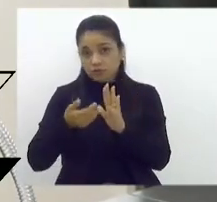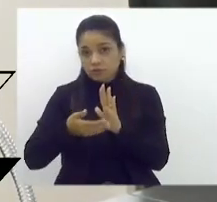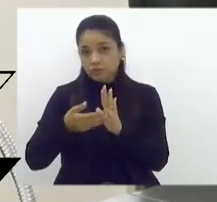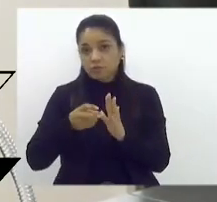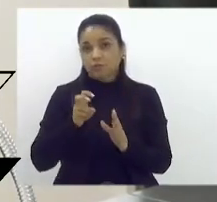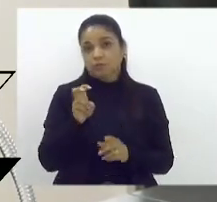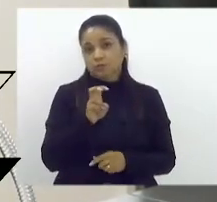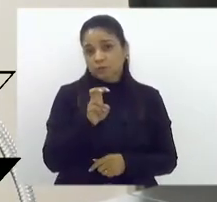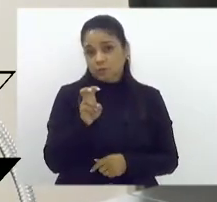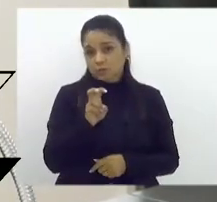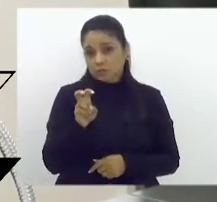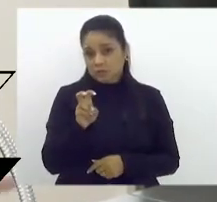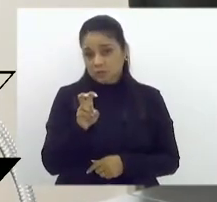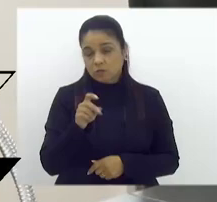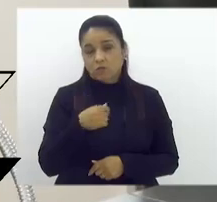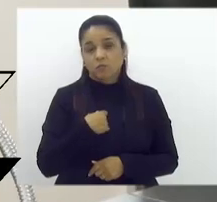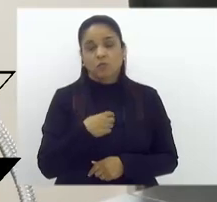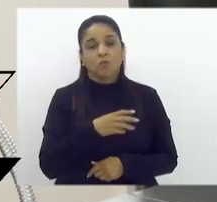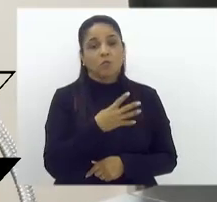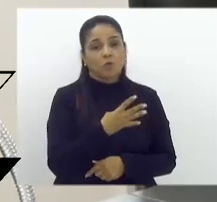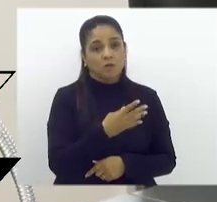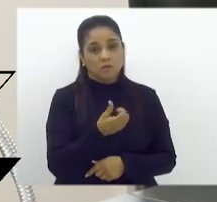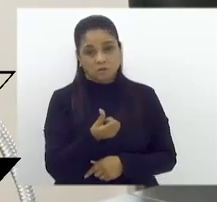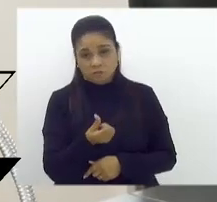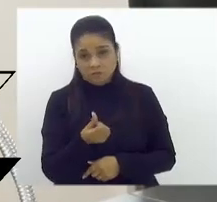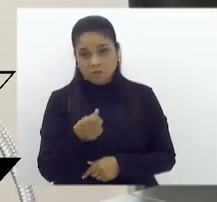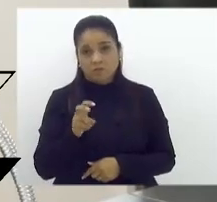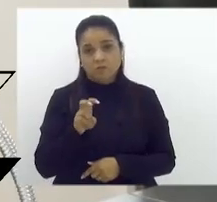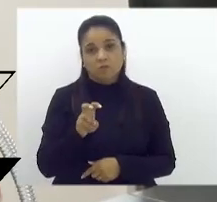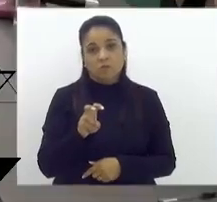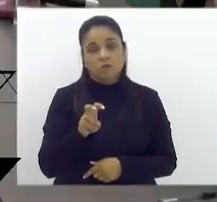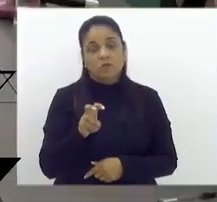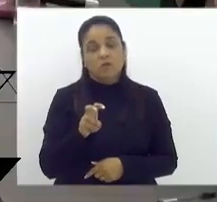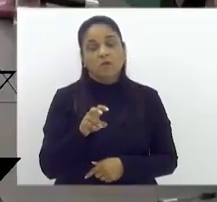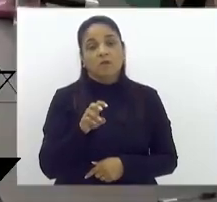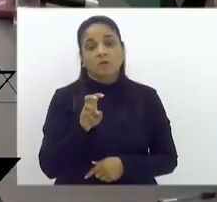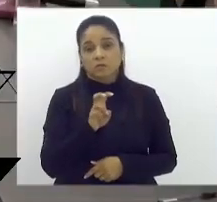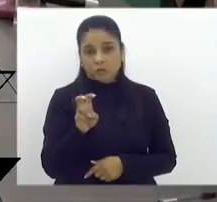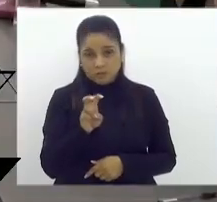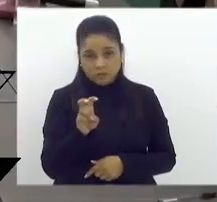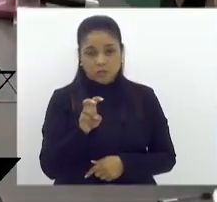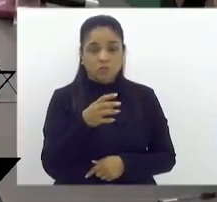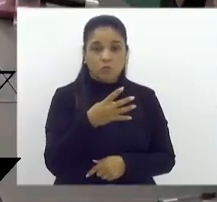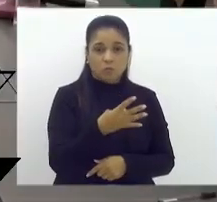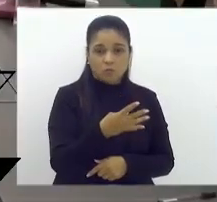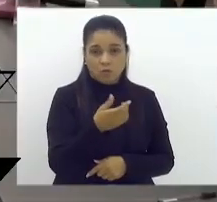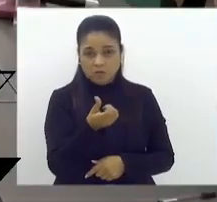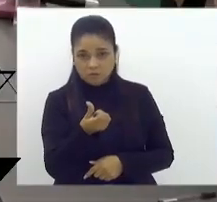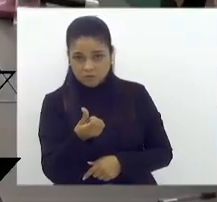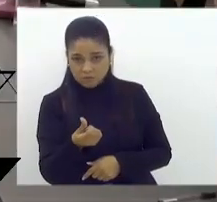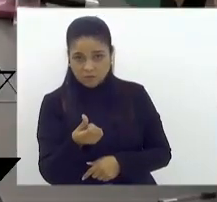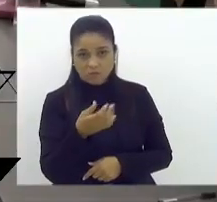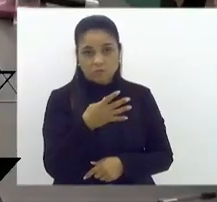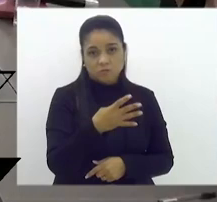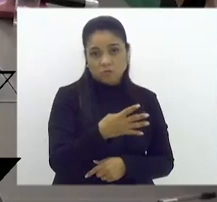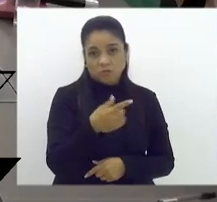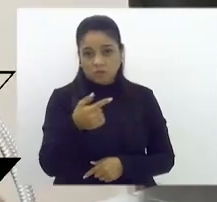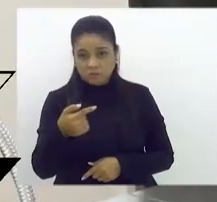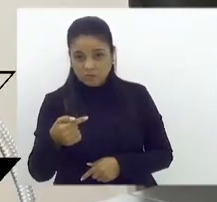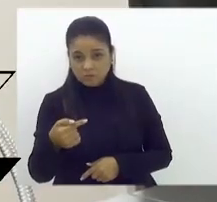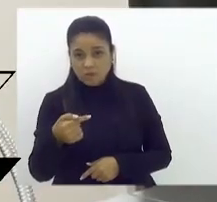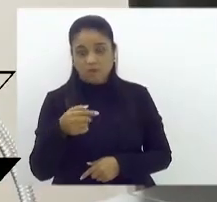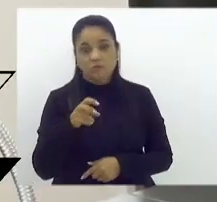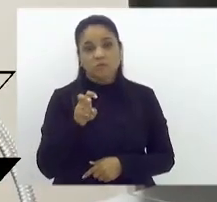55, o 46 e o 47, que foram a pedido dos autores retirados. 55, 46,